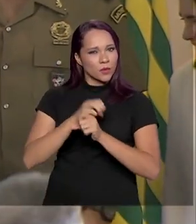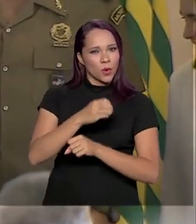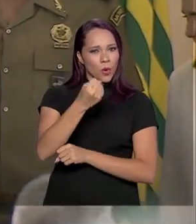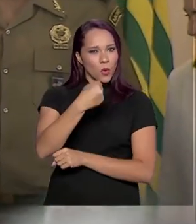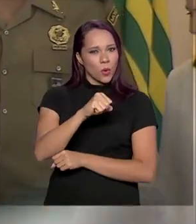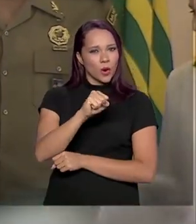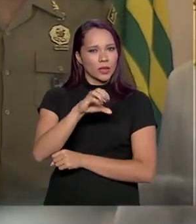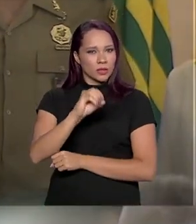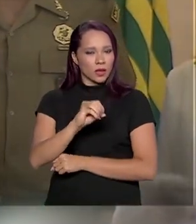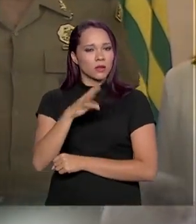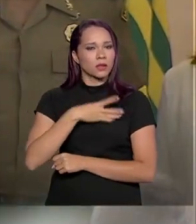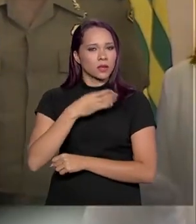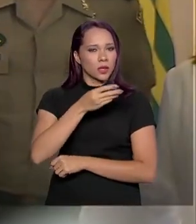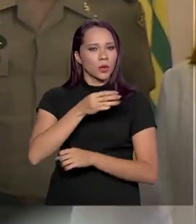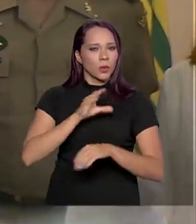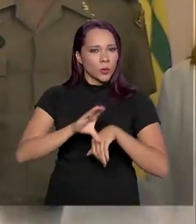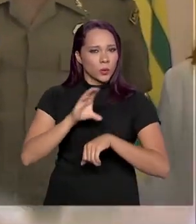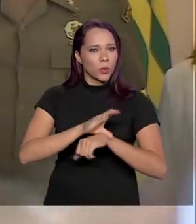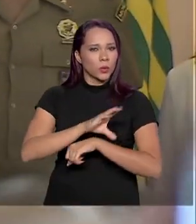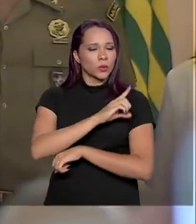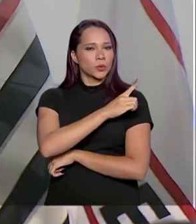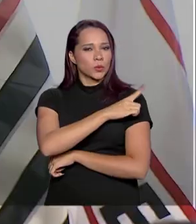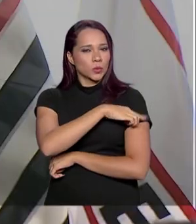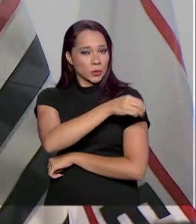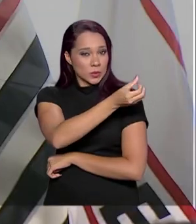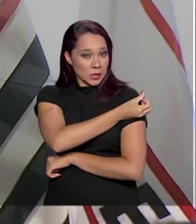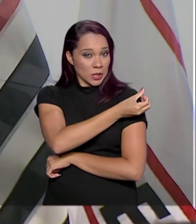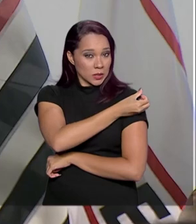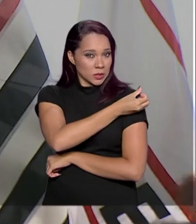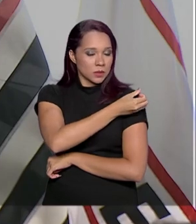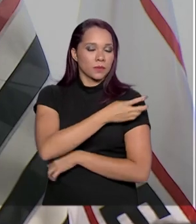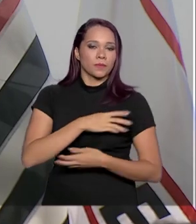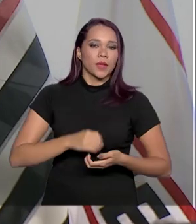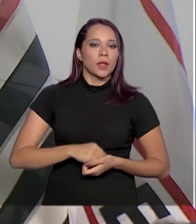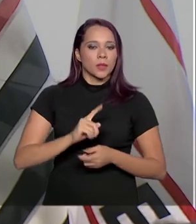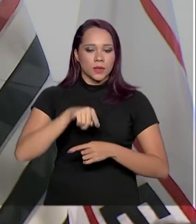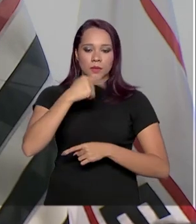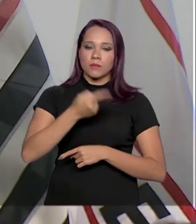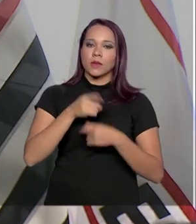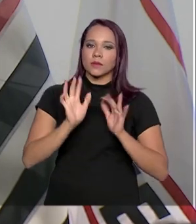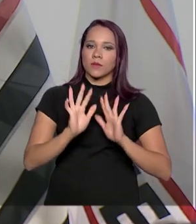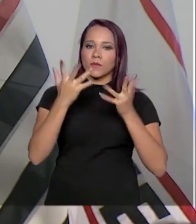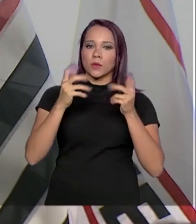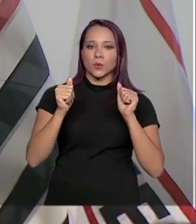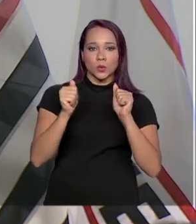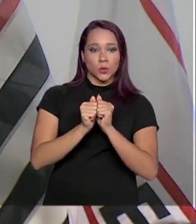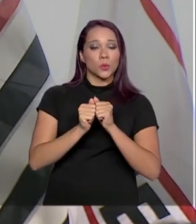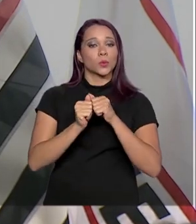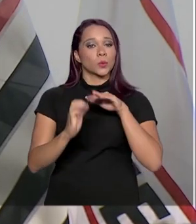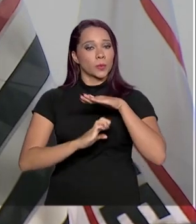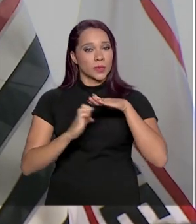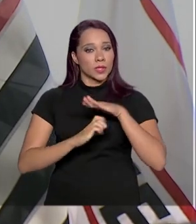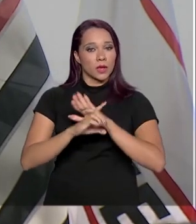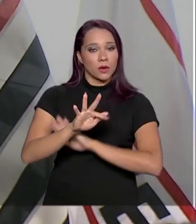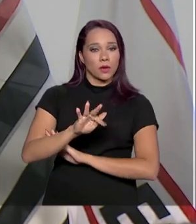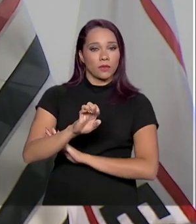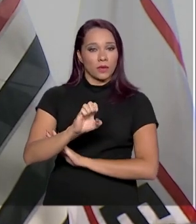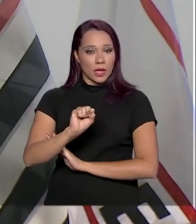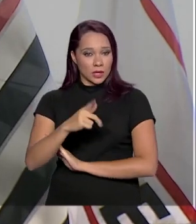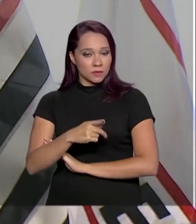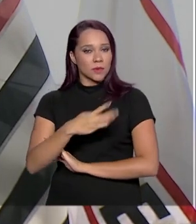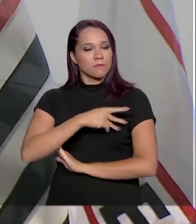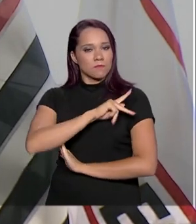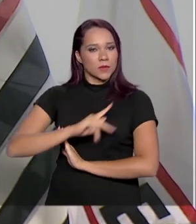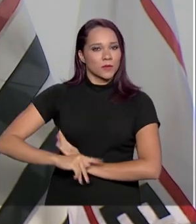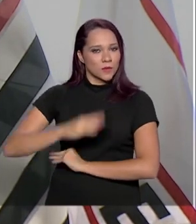estudantes cursando o 6º ano do ensino fundamental. Em seguida, em evento com empresários na Fiesp, o presidente Bolsonaro